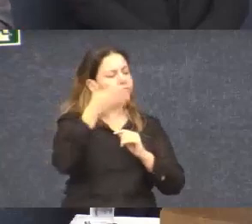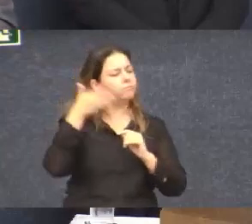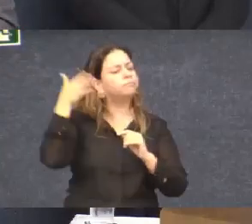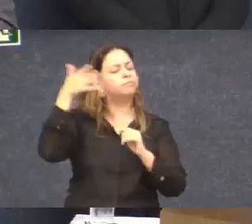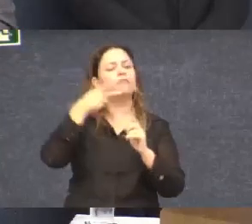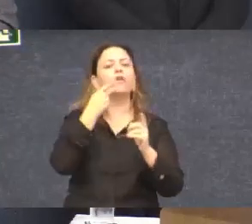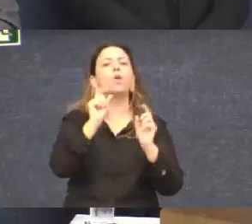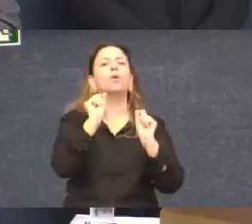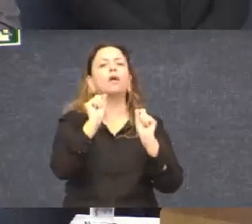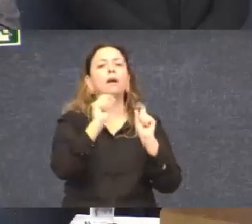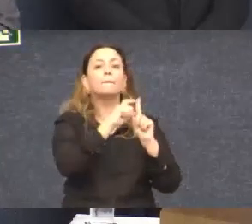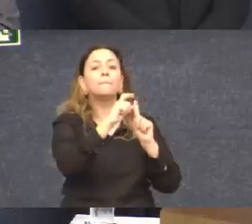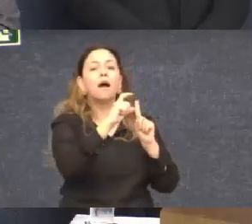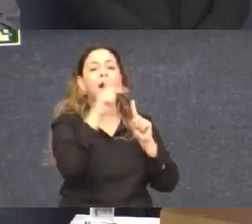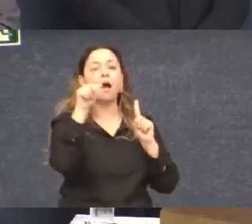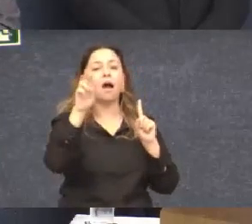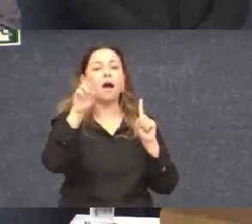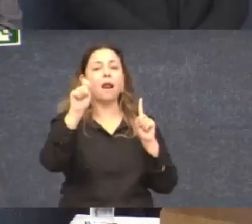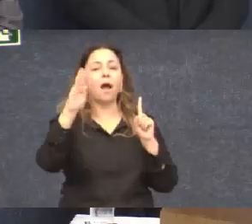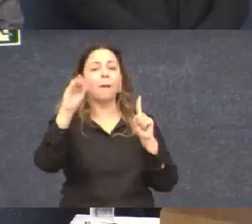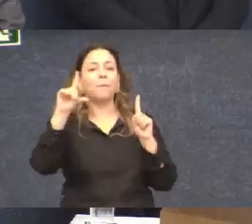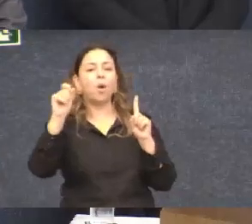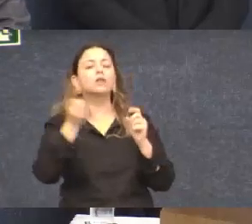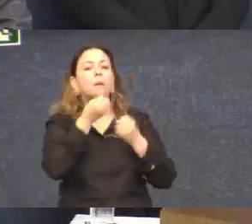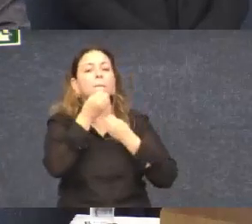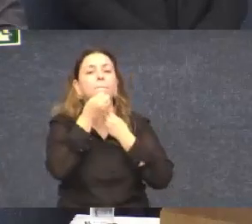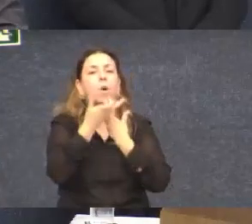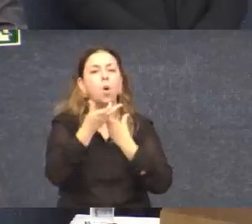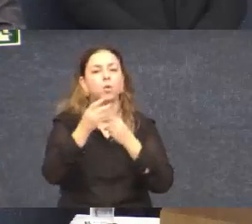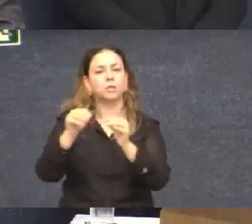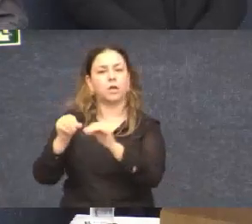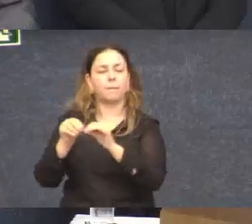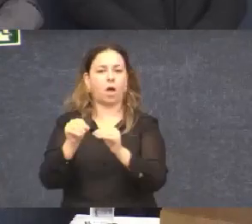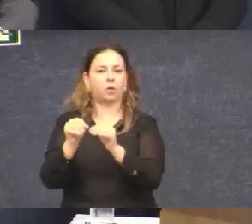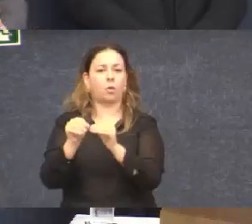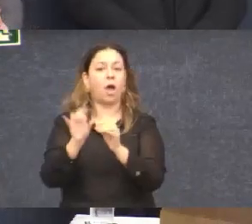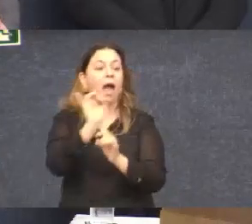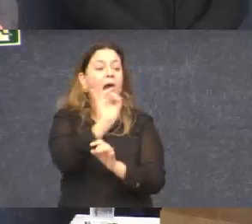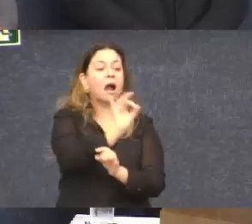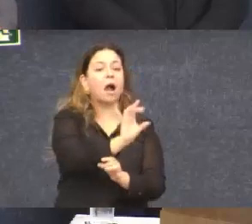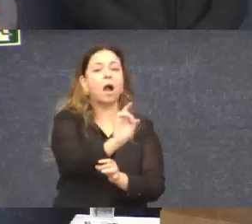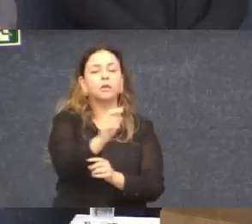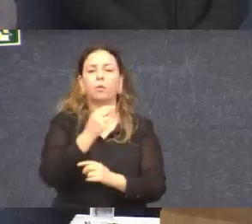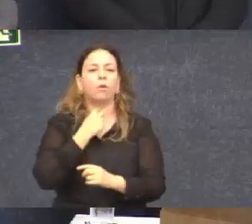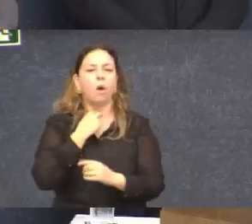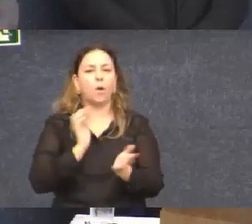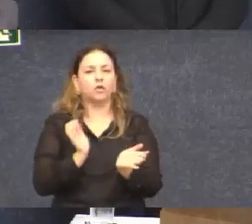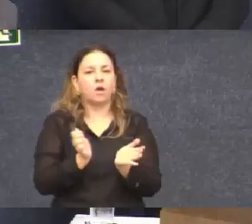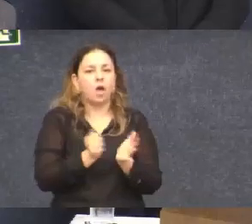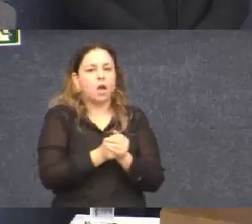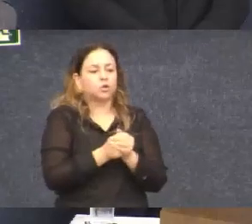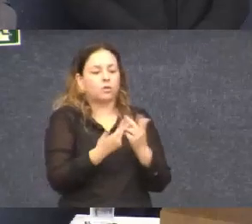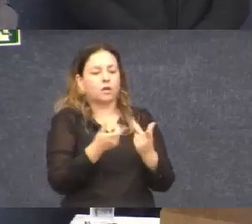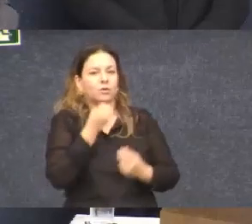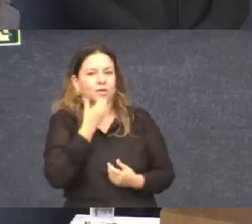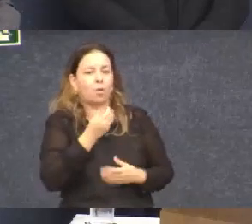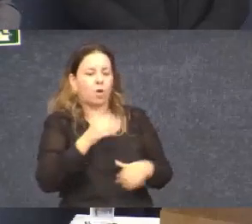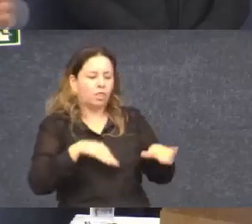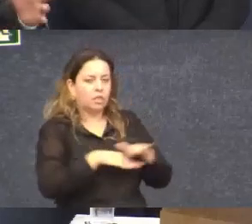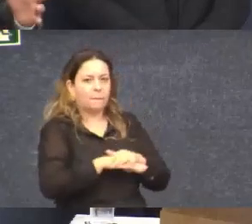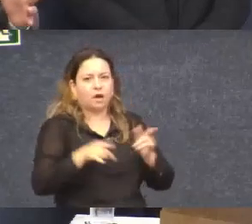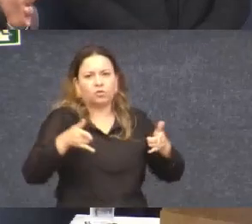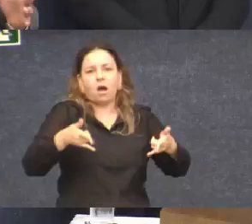parábolas e dizia aquela parábola do bom semeador. Cada um não pode esconder o seu talento debaixo da